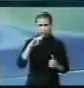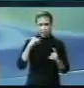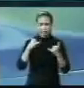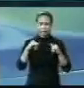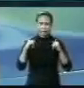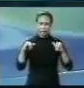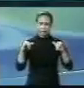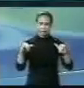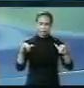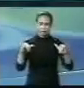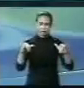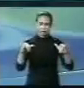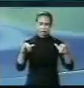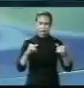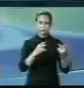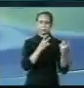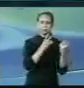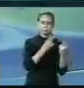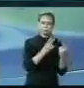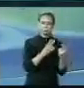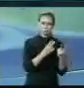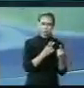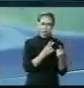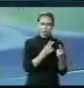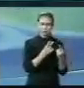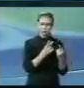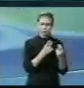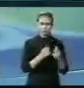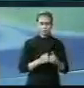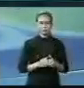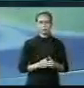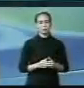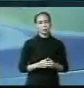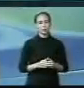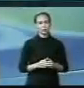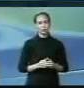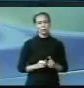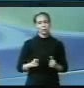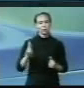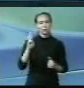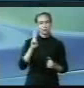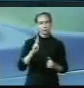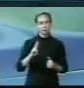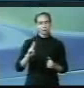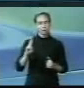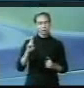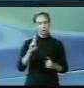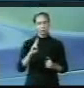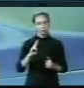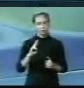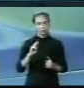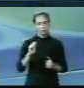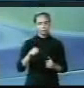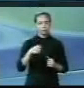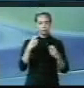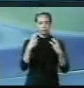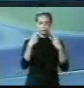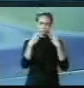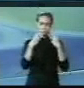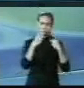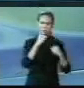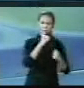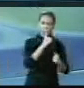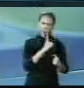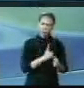rede fizeram requisições. Então, veja, o servidor da Uniteams vai atender a um e vai atender ao outro também. Vai mandar